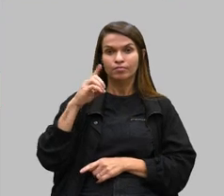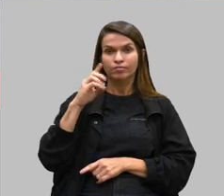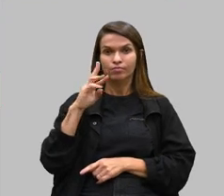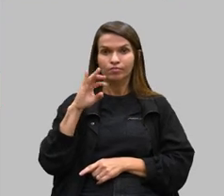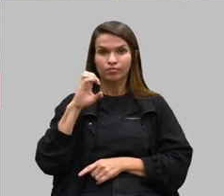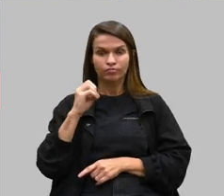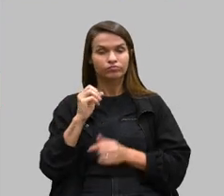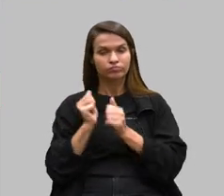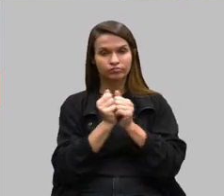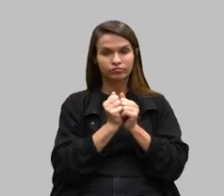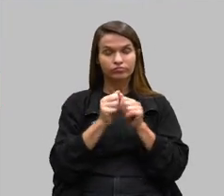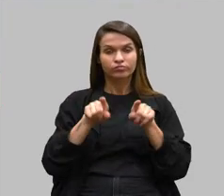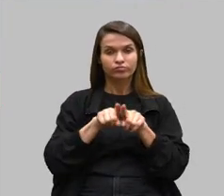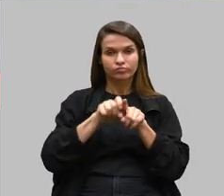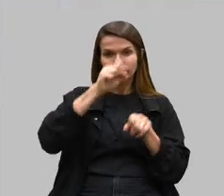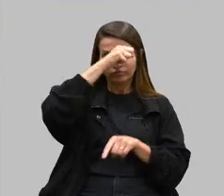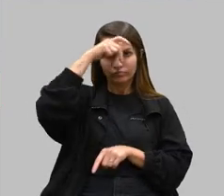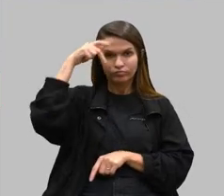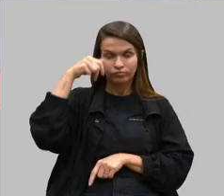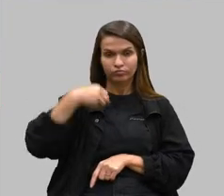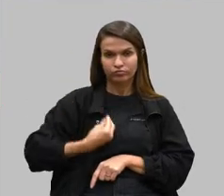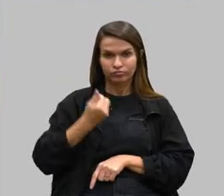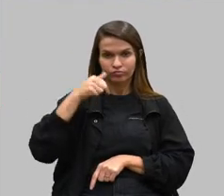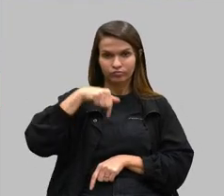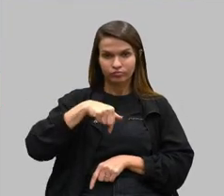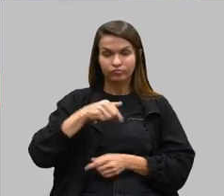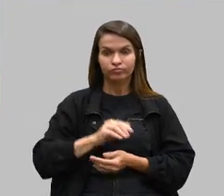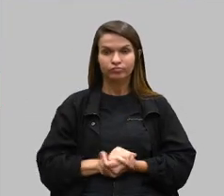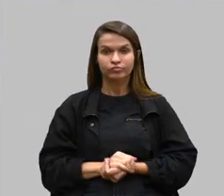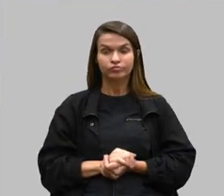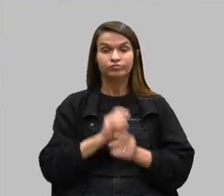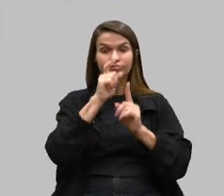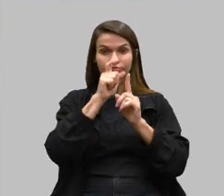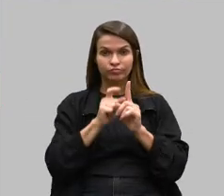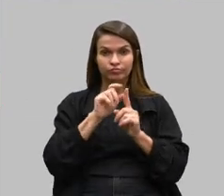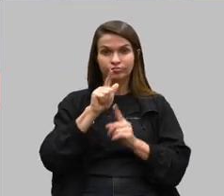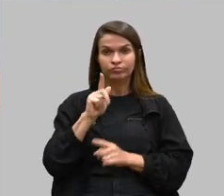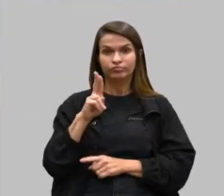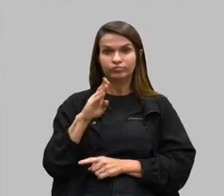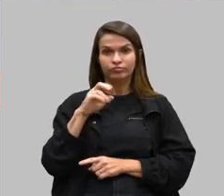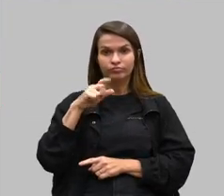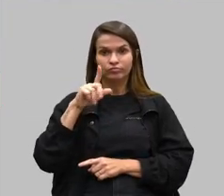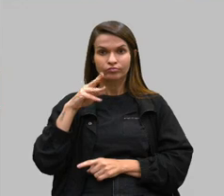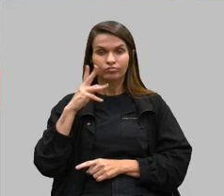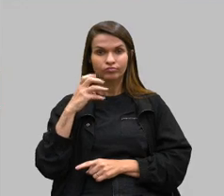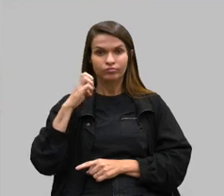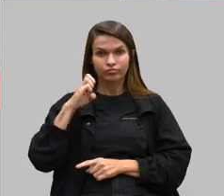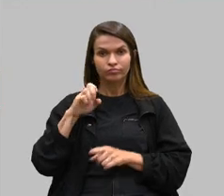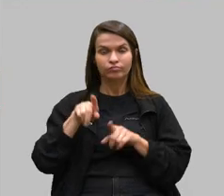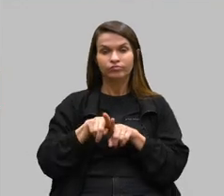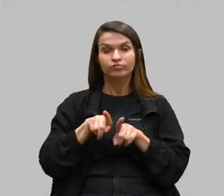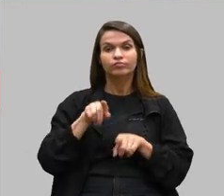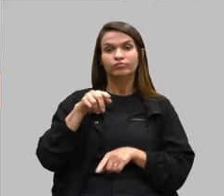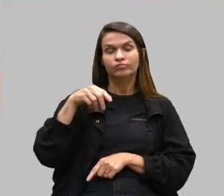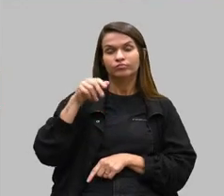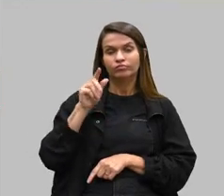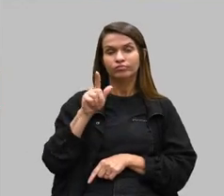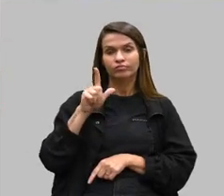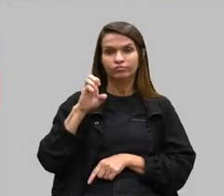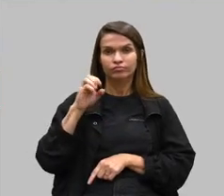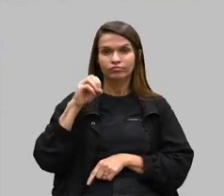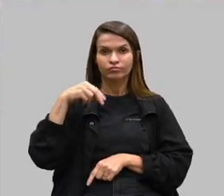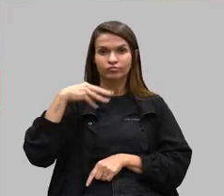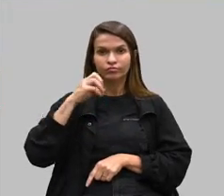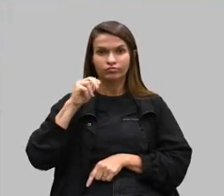Pedro e os prefeitos que aqui estão na pessoa do shor Guilherme da ntt e do sor Leonardo da secretaria